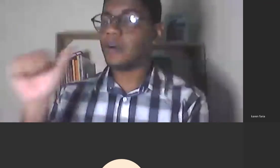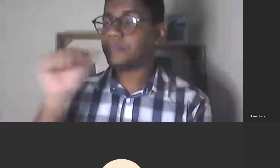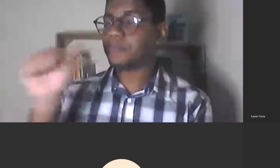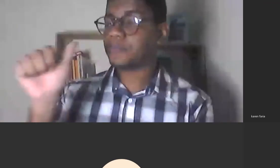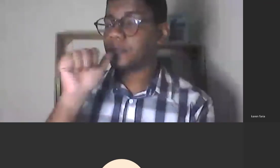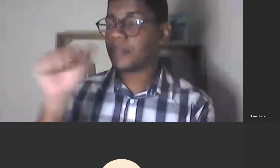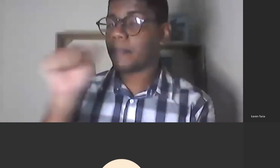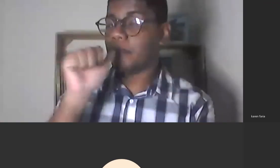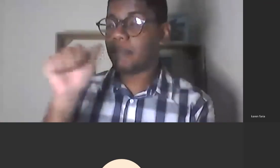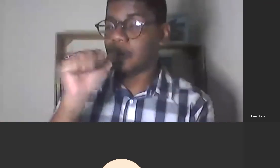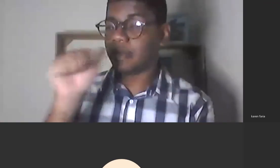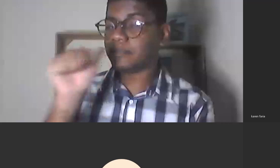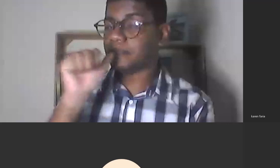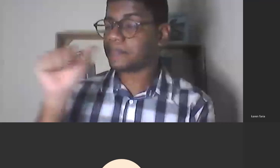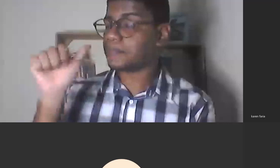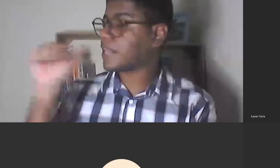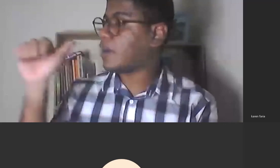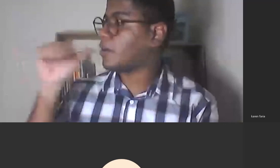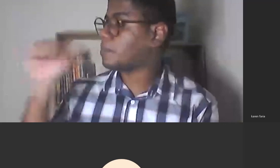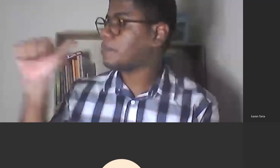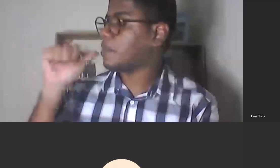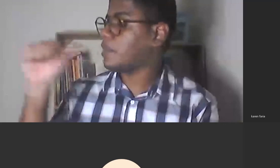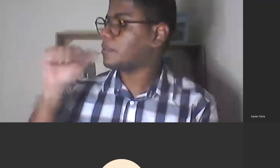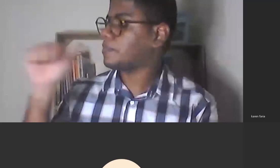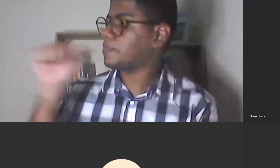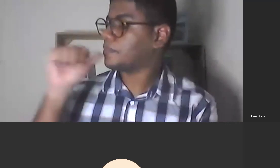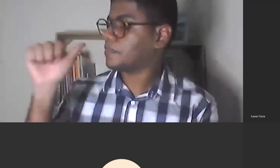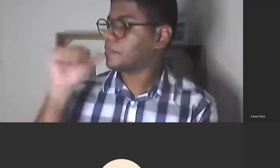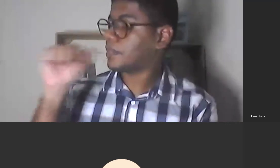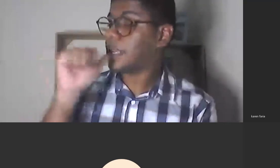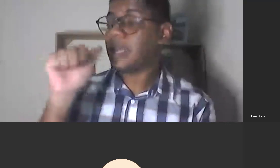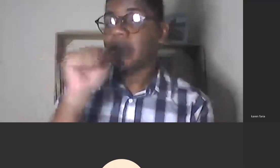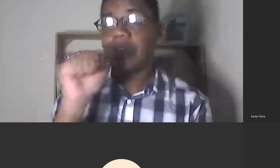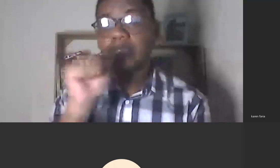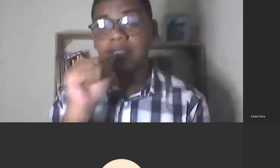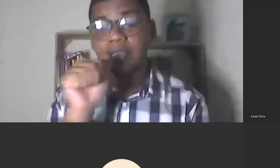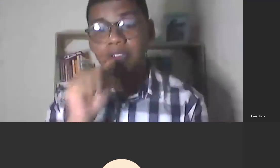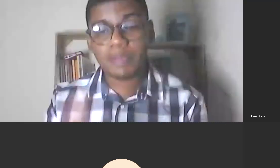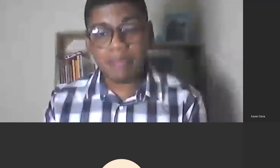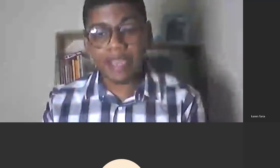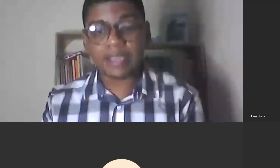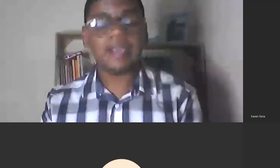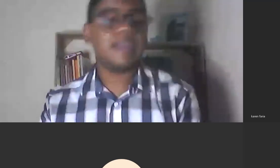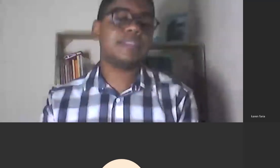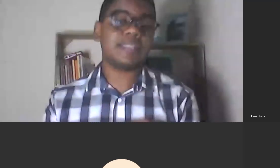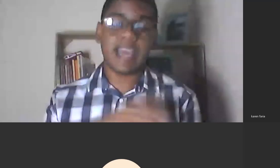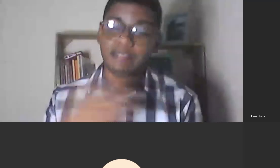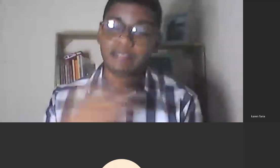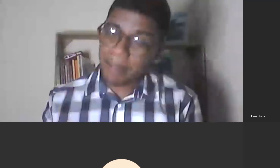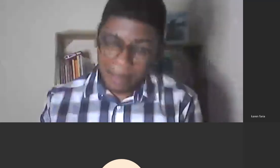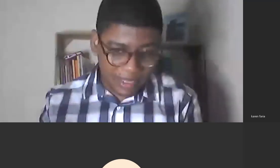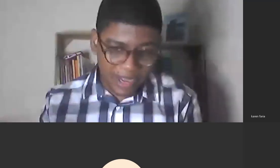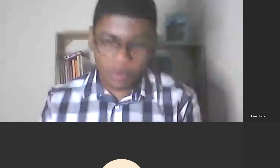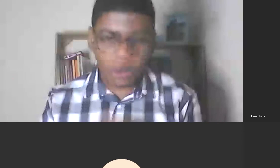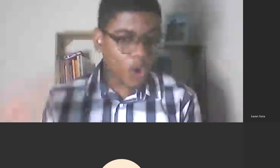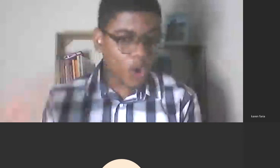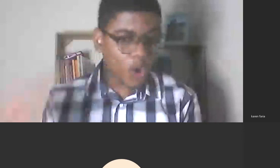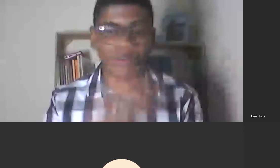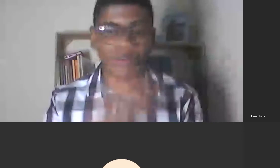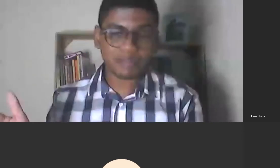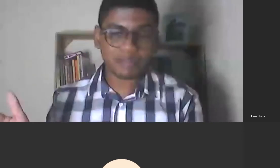Esse sinal, beber, tá? Ó, beber. Esse sinal de beber serve para